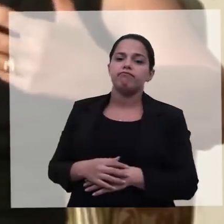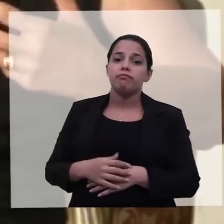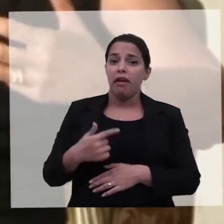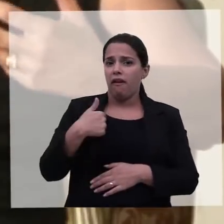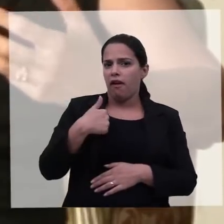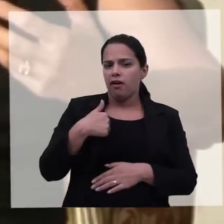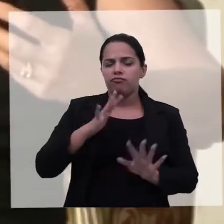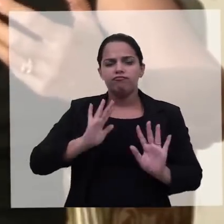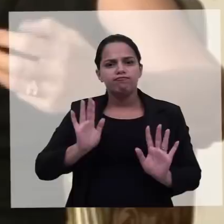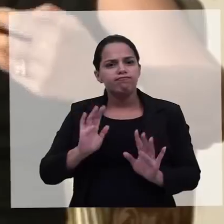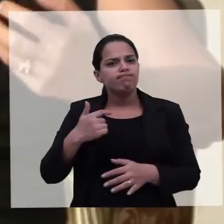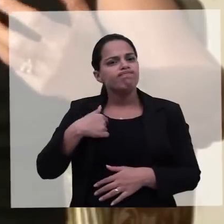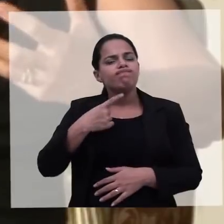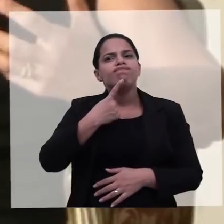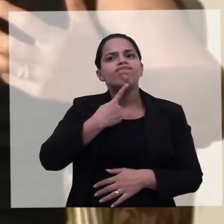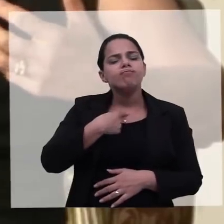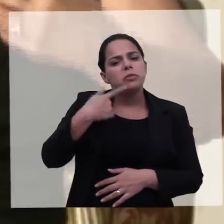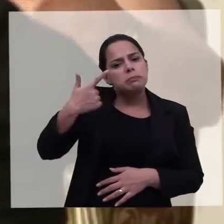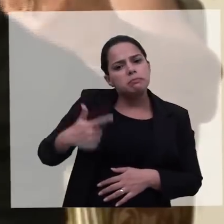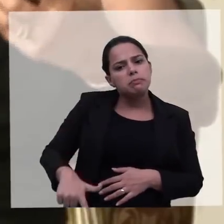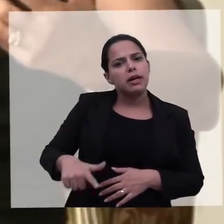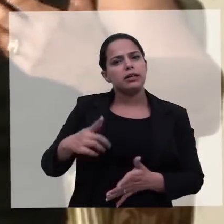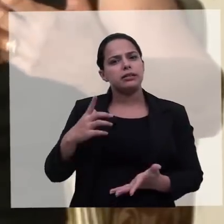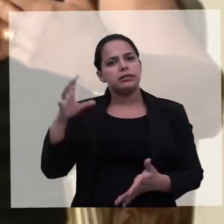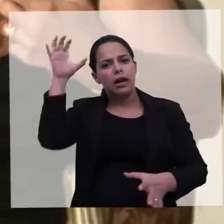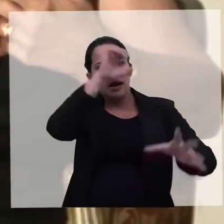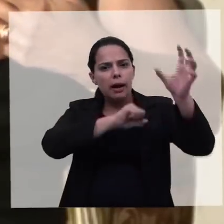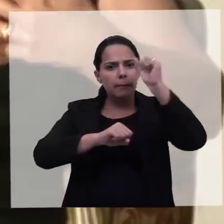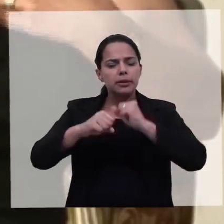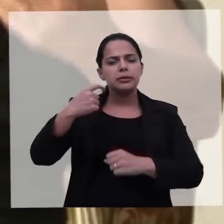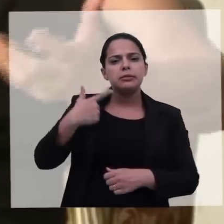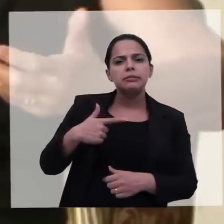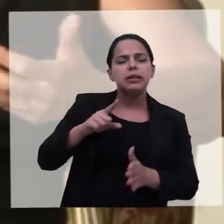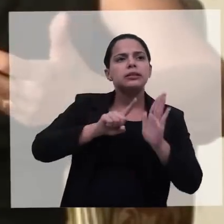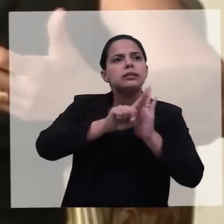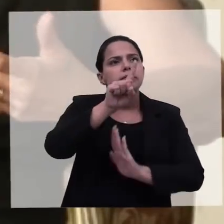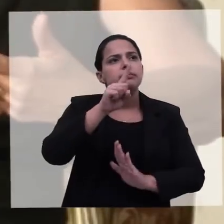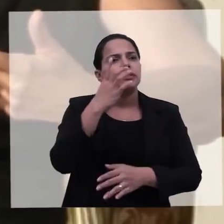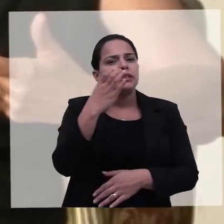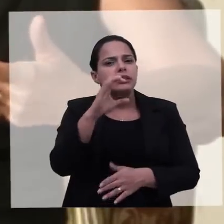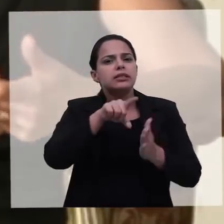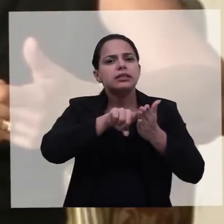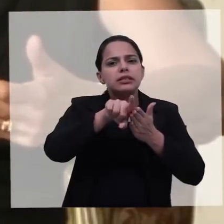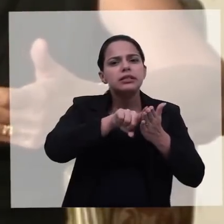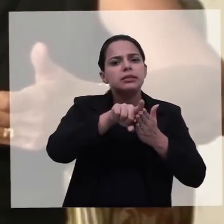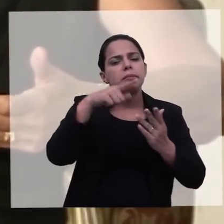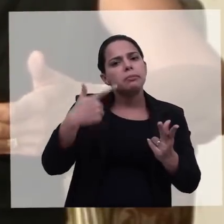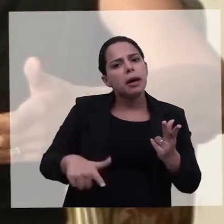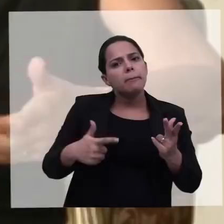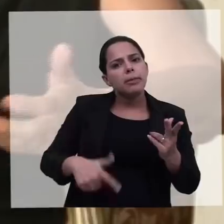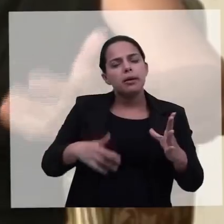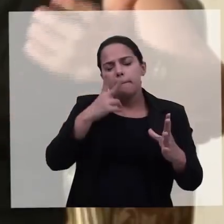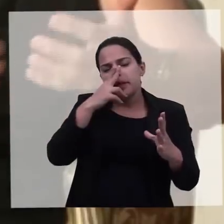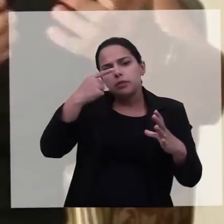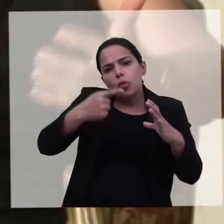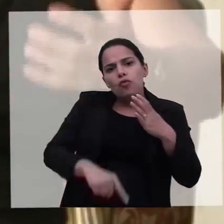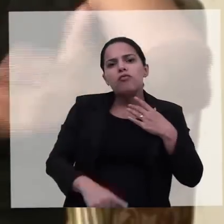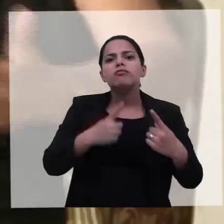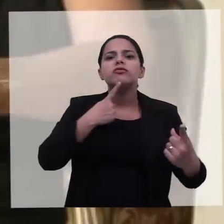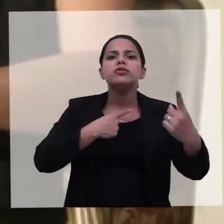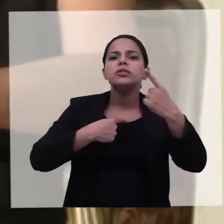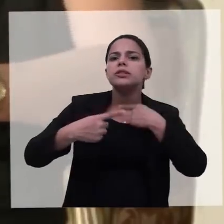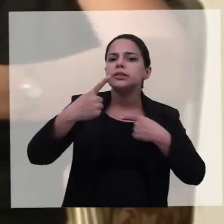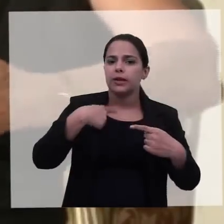já sentia muita curiosidade de aprender mais, do questionamento, né, da ciência. E